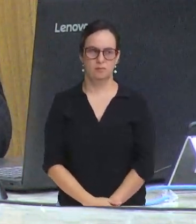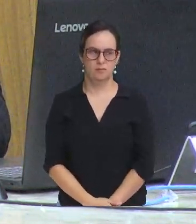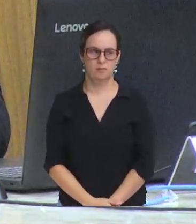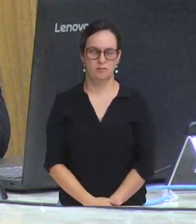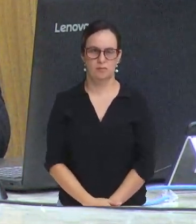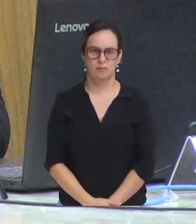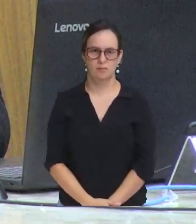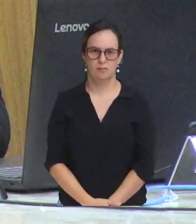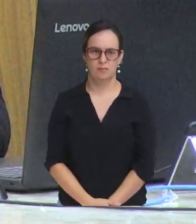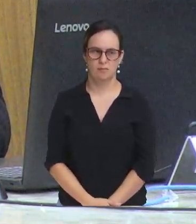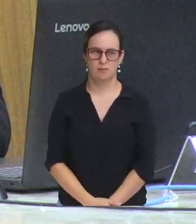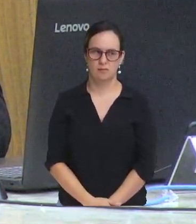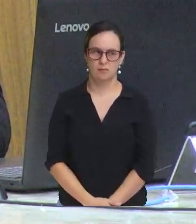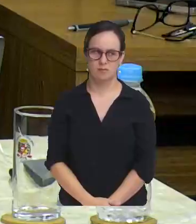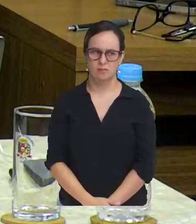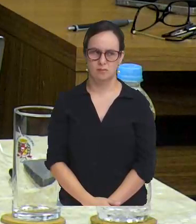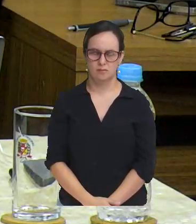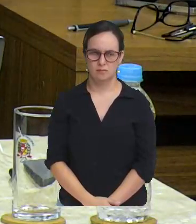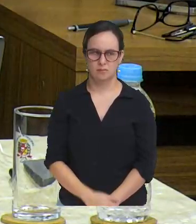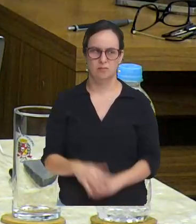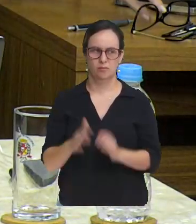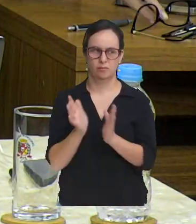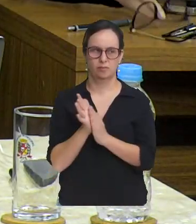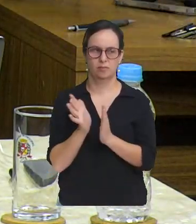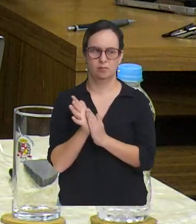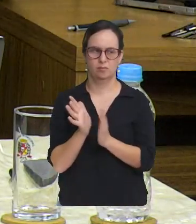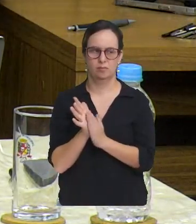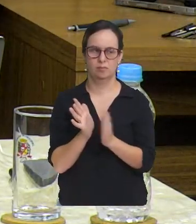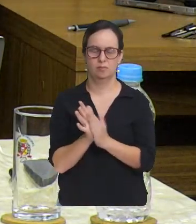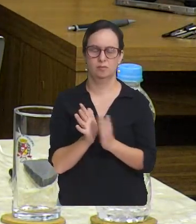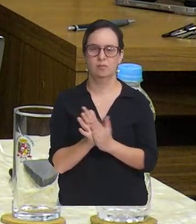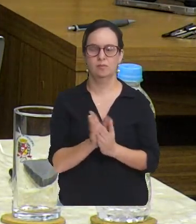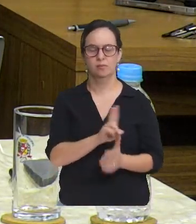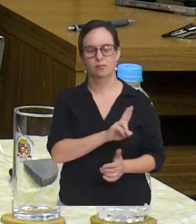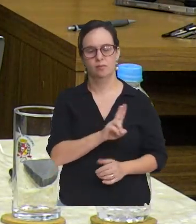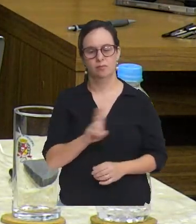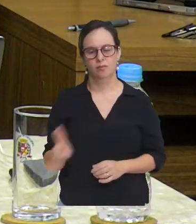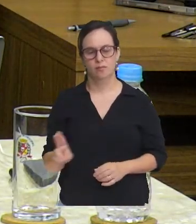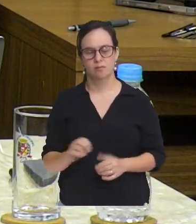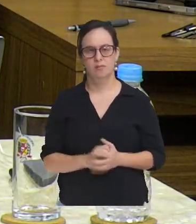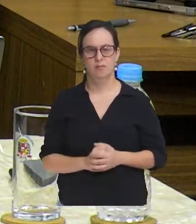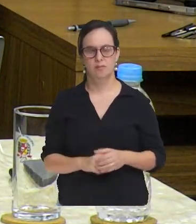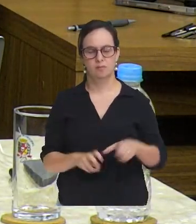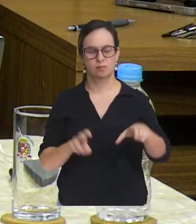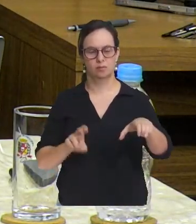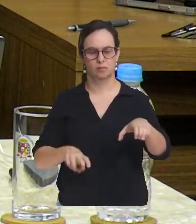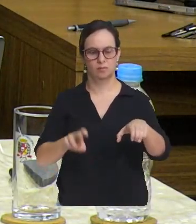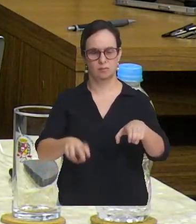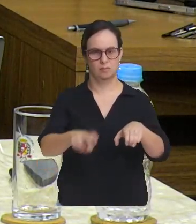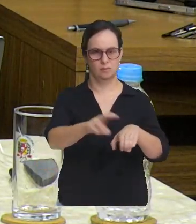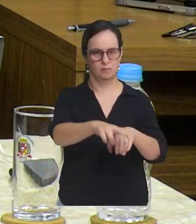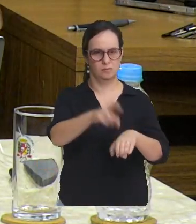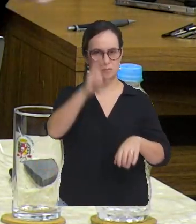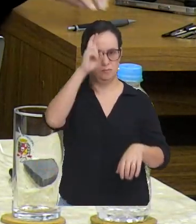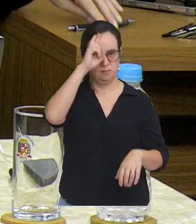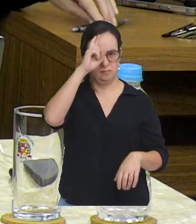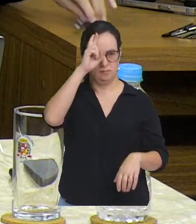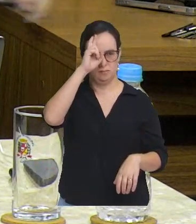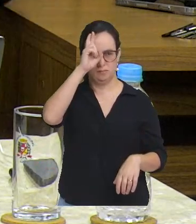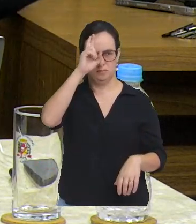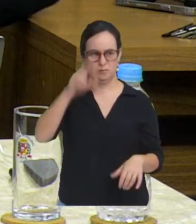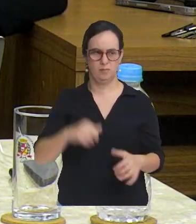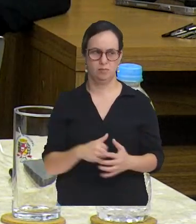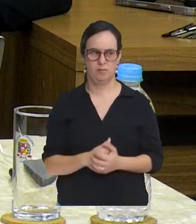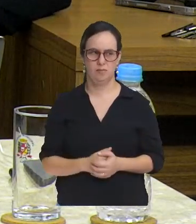aqui também e parabenizar em seu nome, toda a mesa, a diretora desta casa. Como o